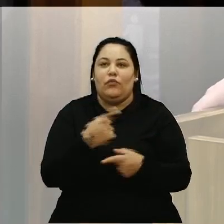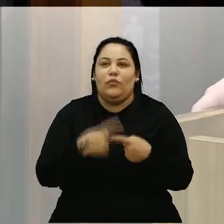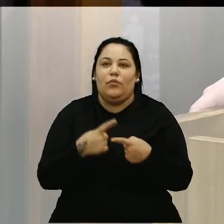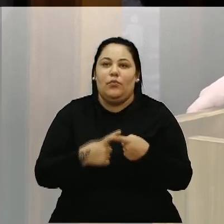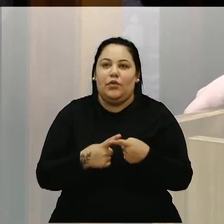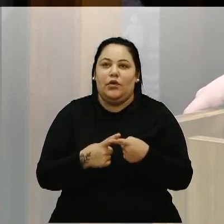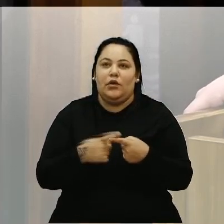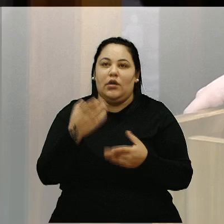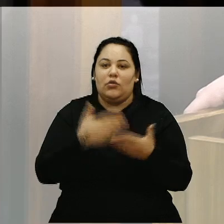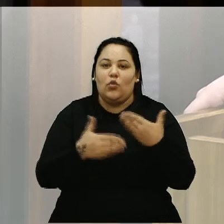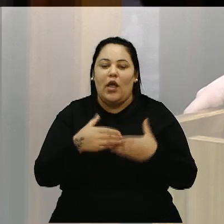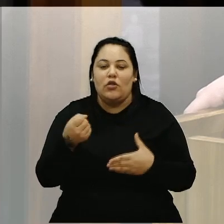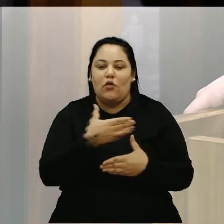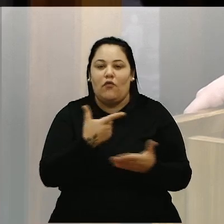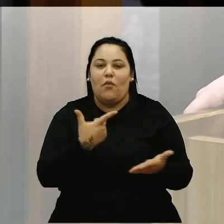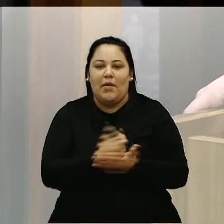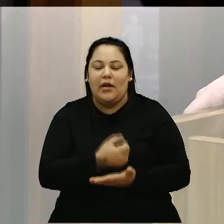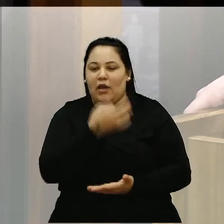tudo pau velho.